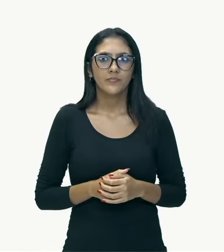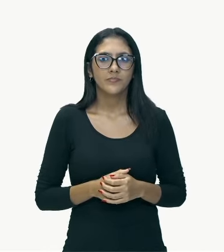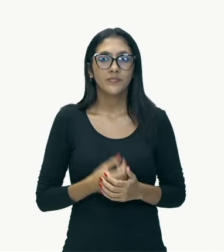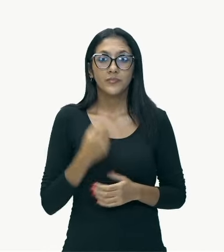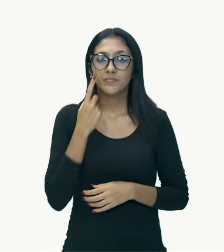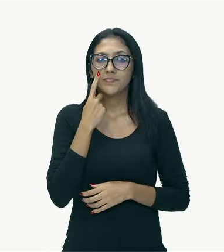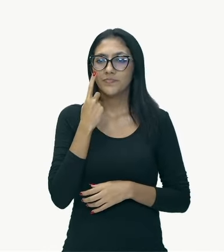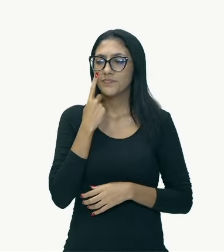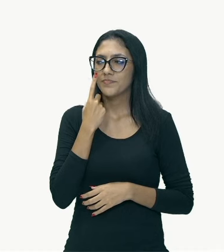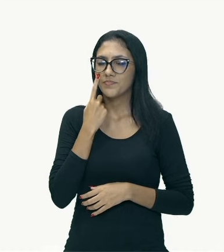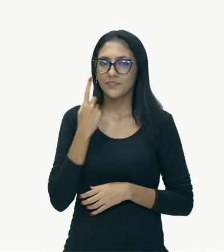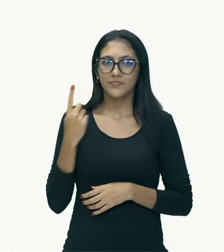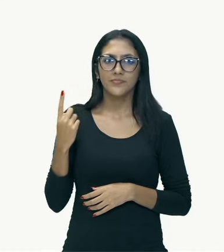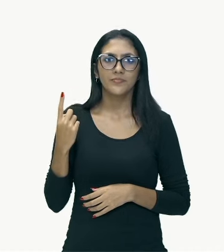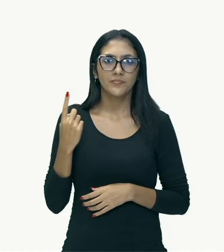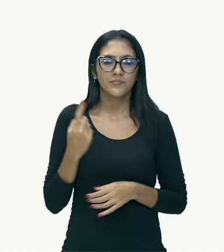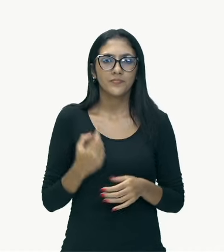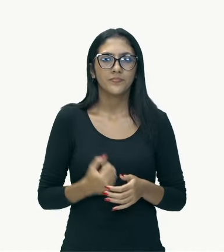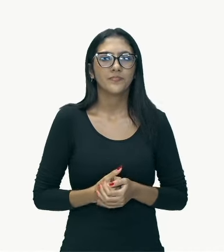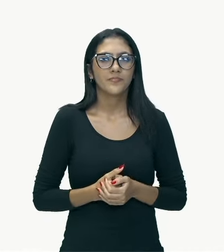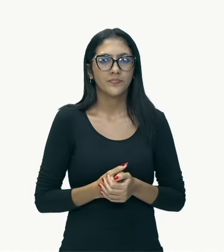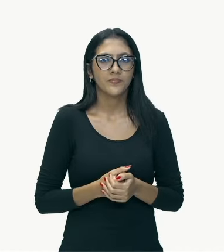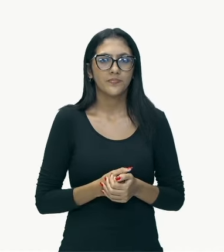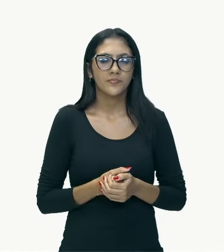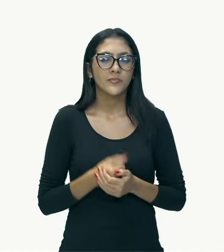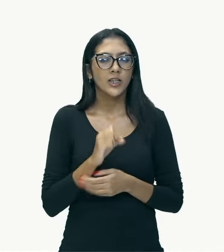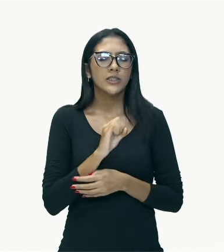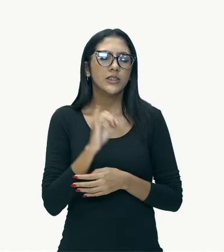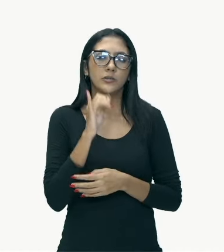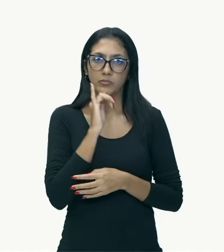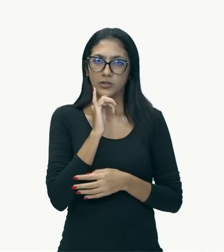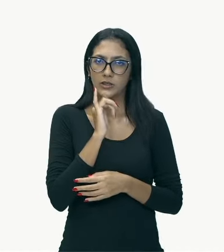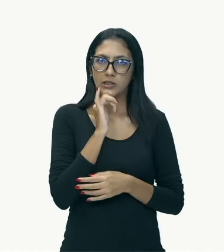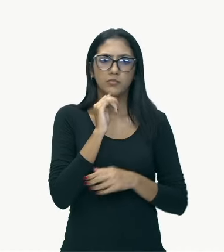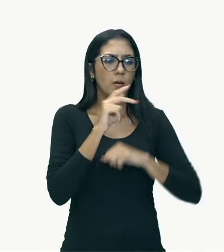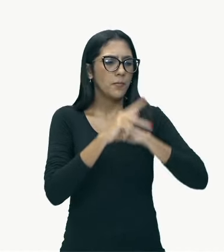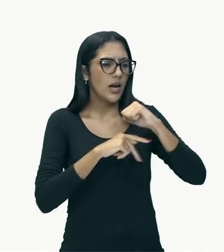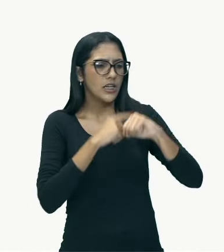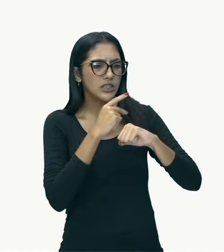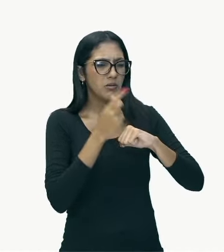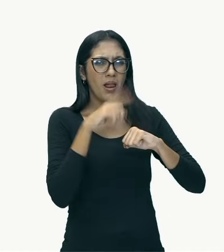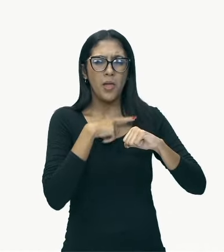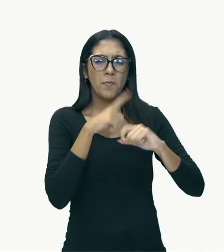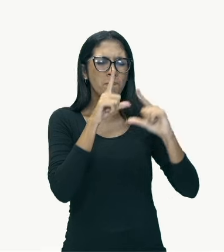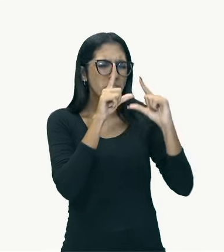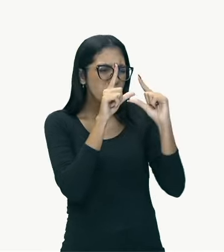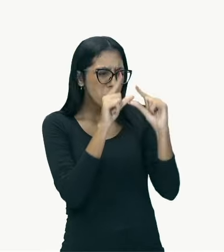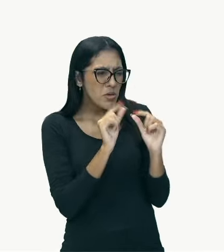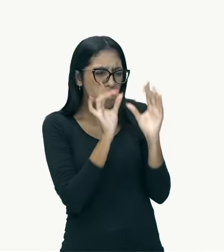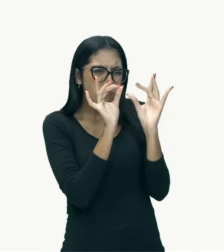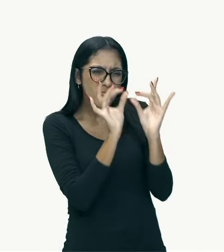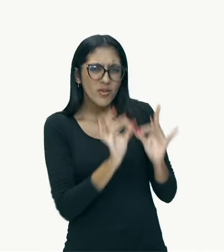que quando a partícula ela for menor que 1